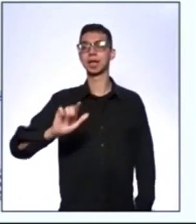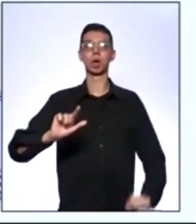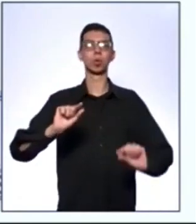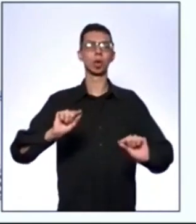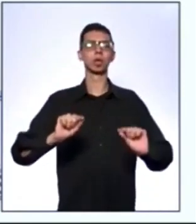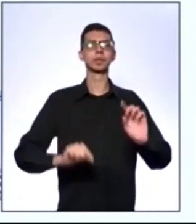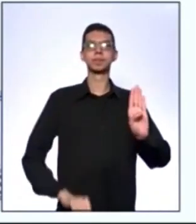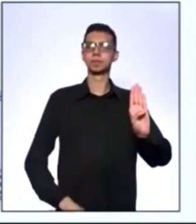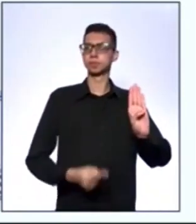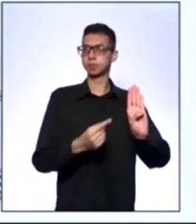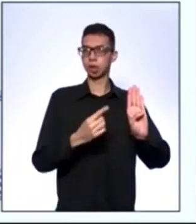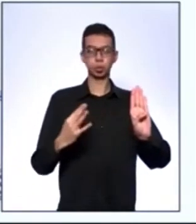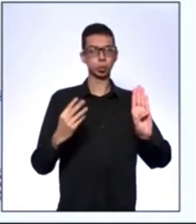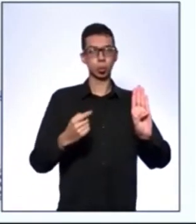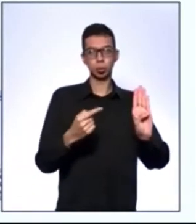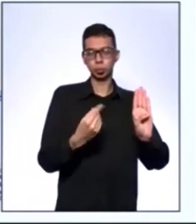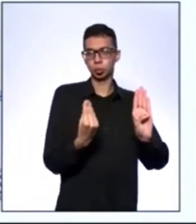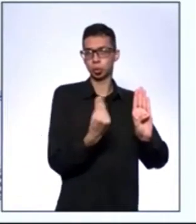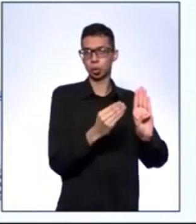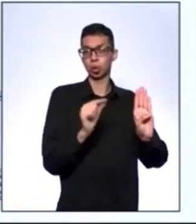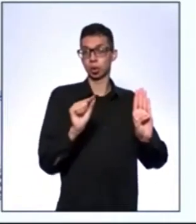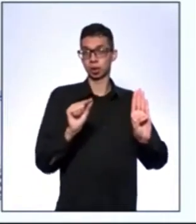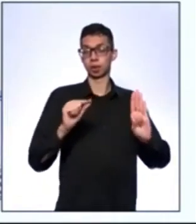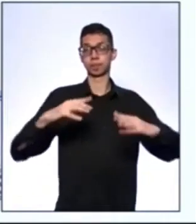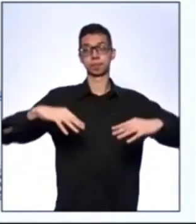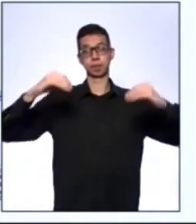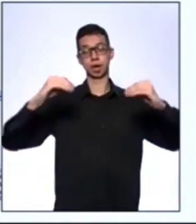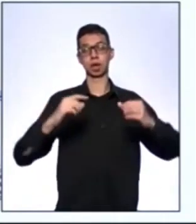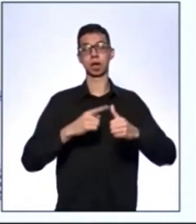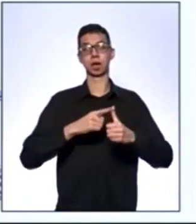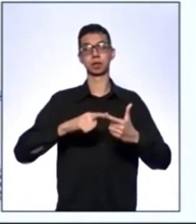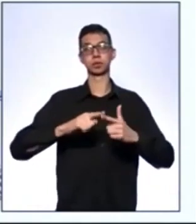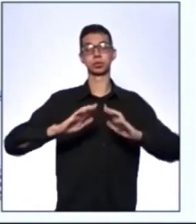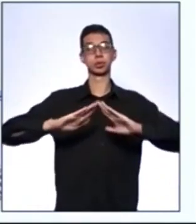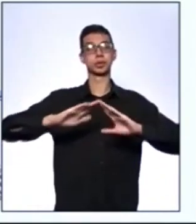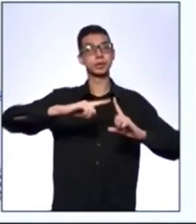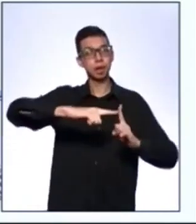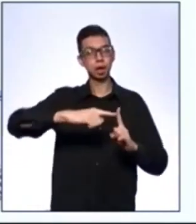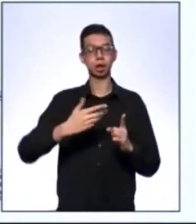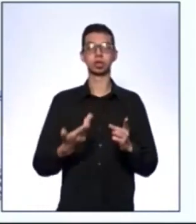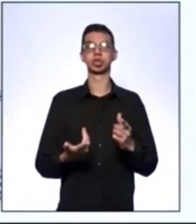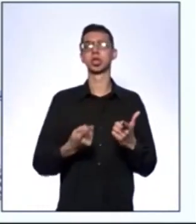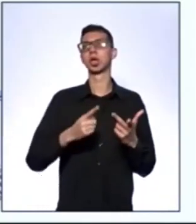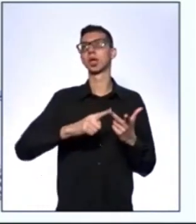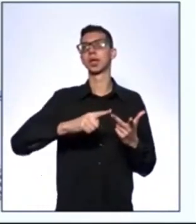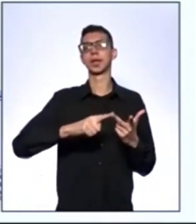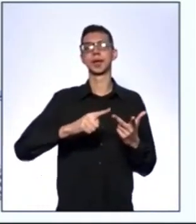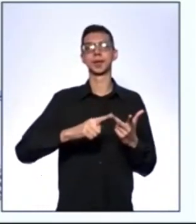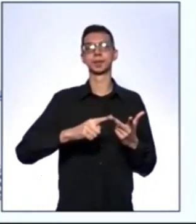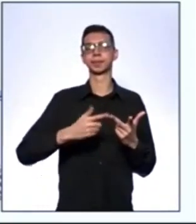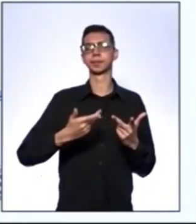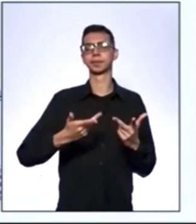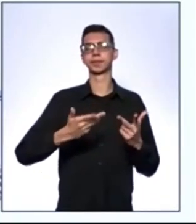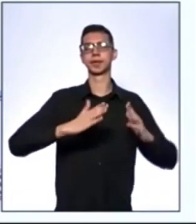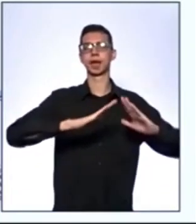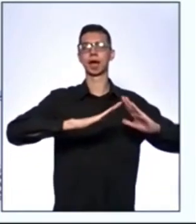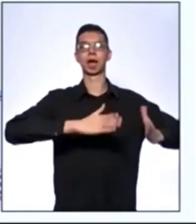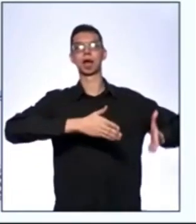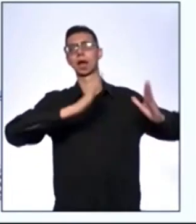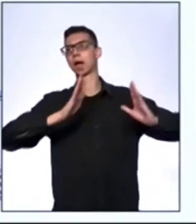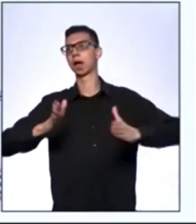B. Palácio, igreja, casarão, não é? Palacetes. Bens culturais de